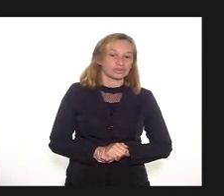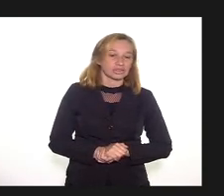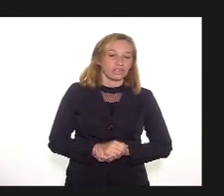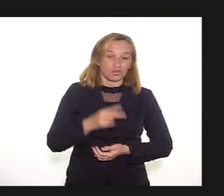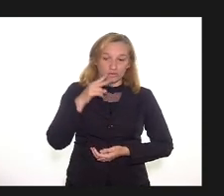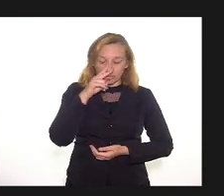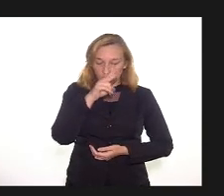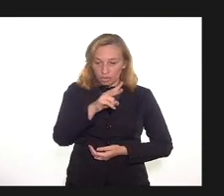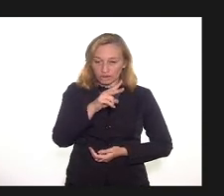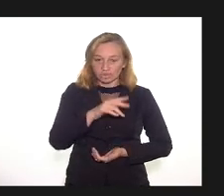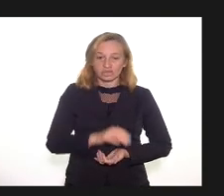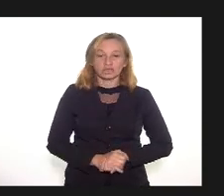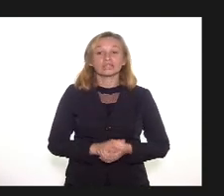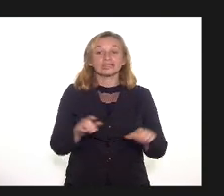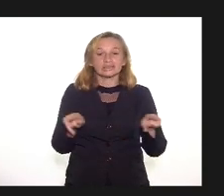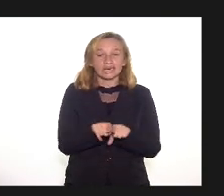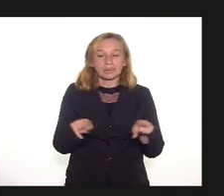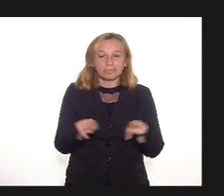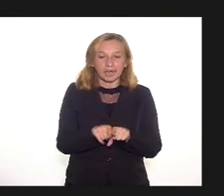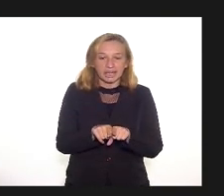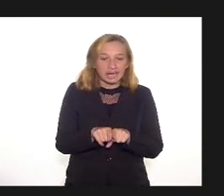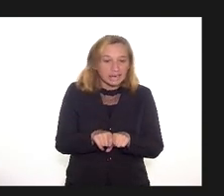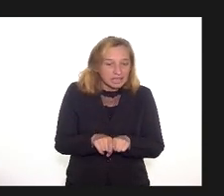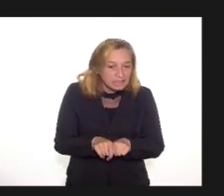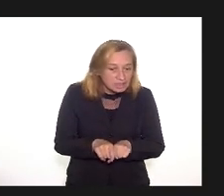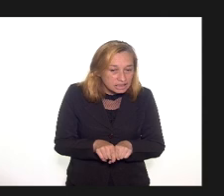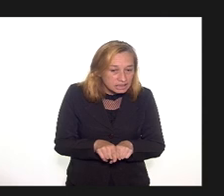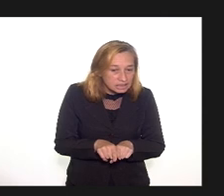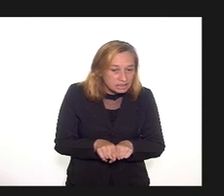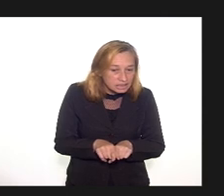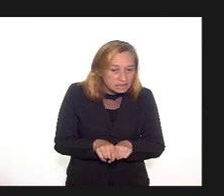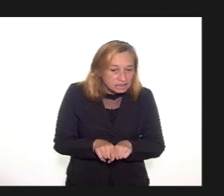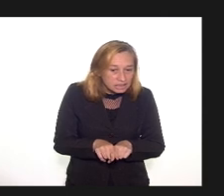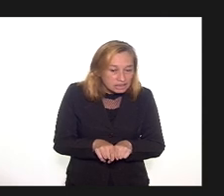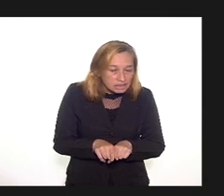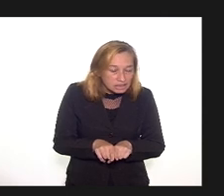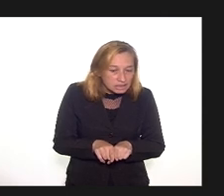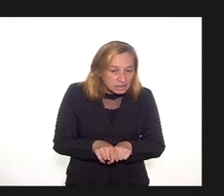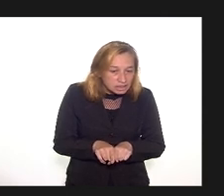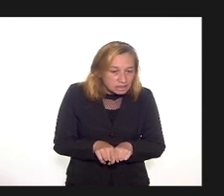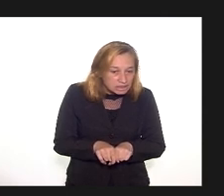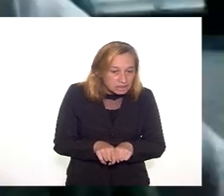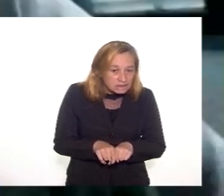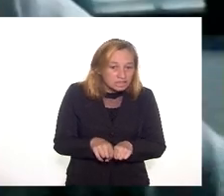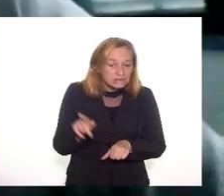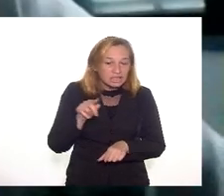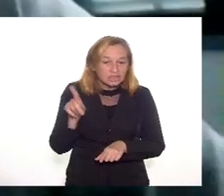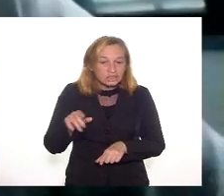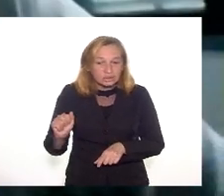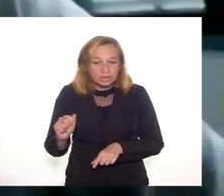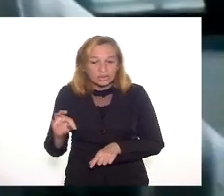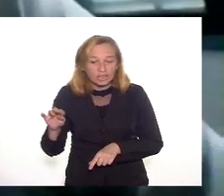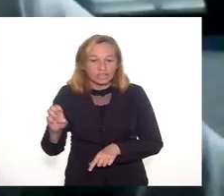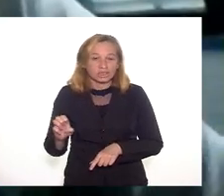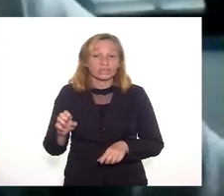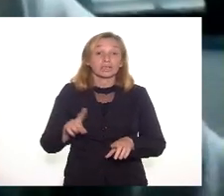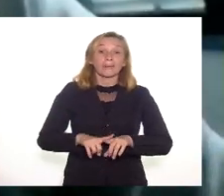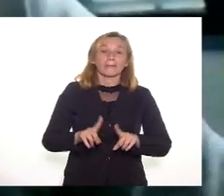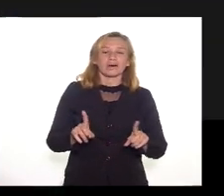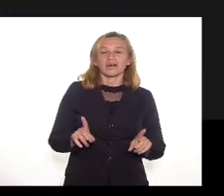forte também na nossa zona oeste também na nossa zona oeste só